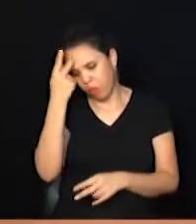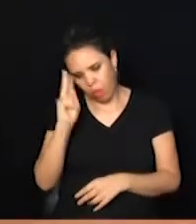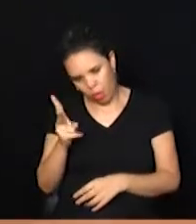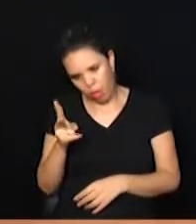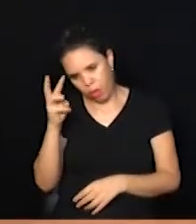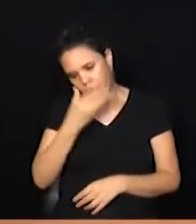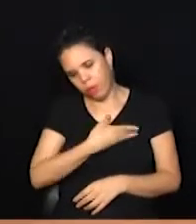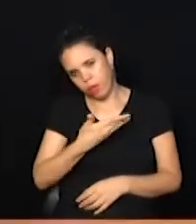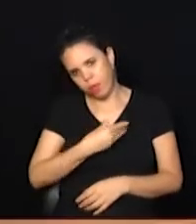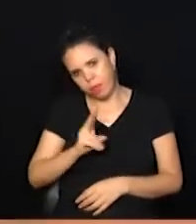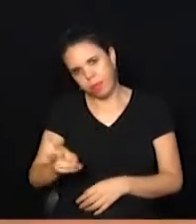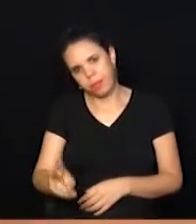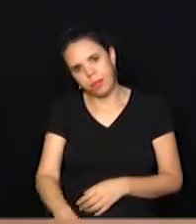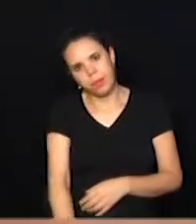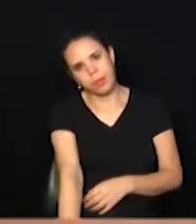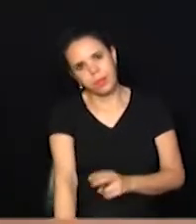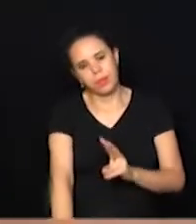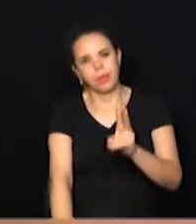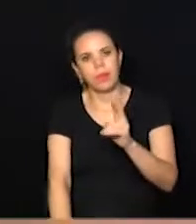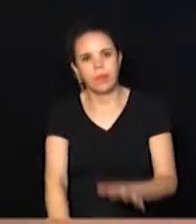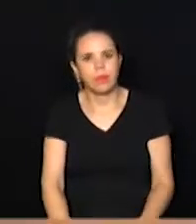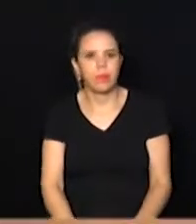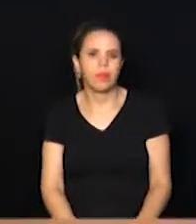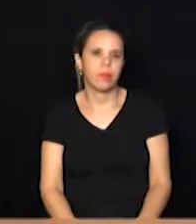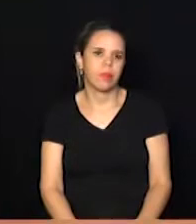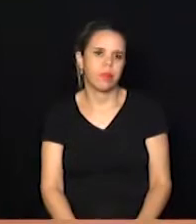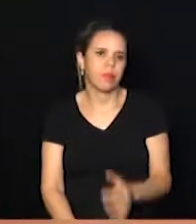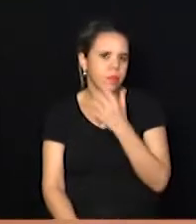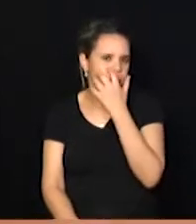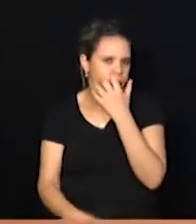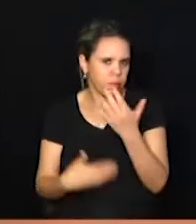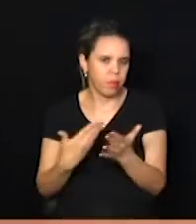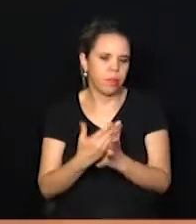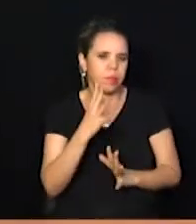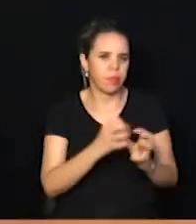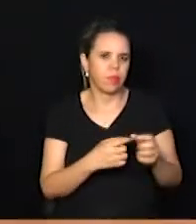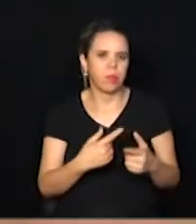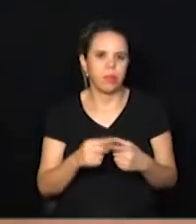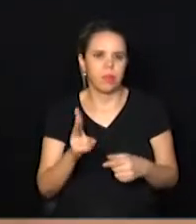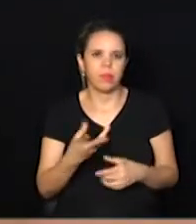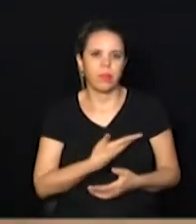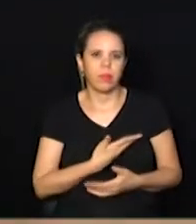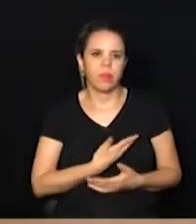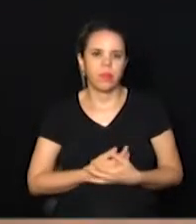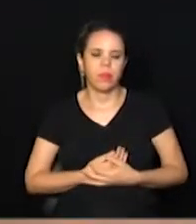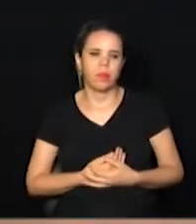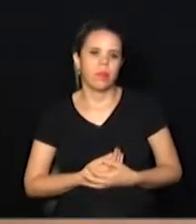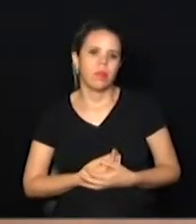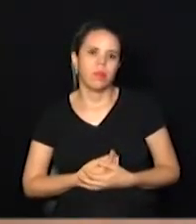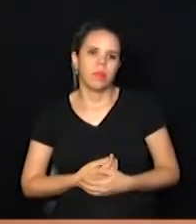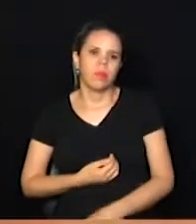uma amizade permanente, né? A gente até brigava um pouco, mas a gente sempre foi muito amigo